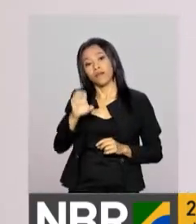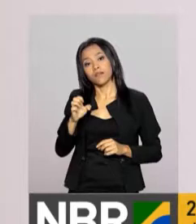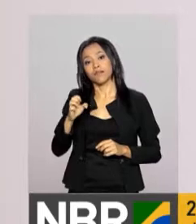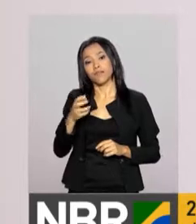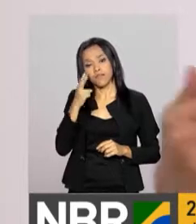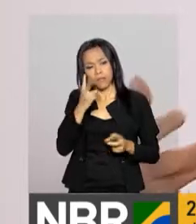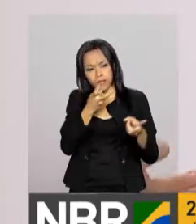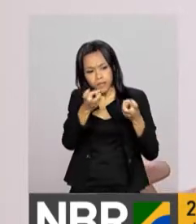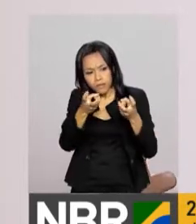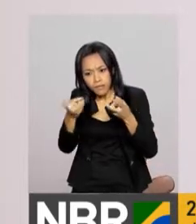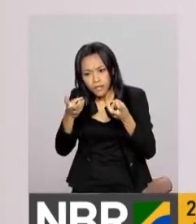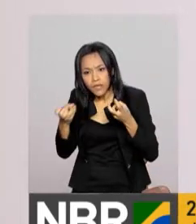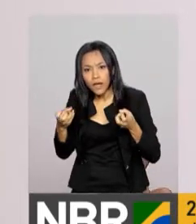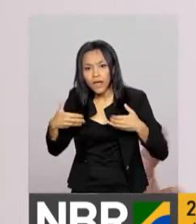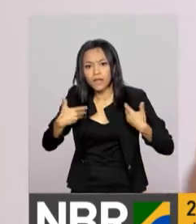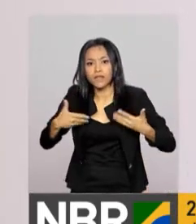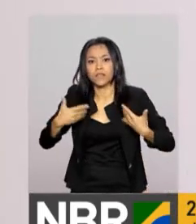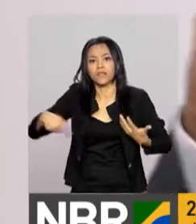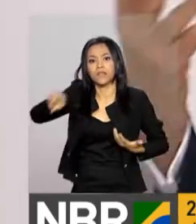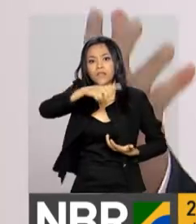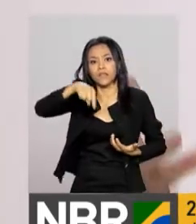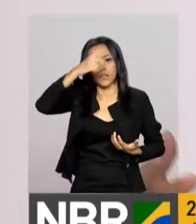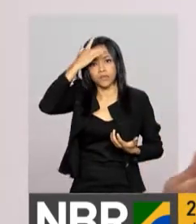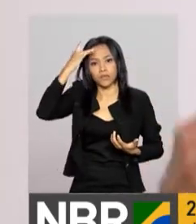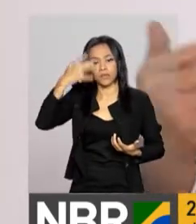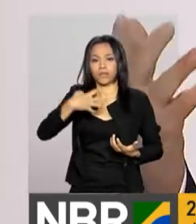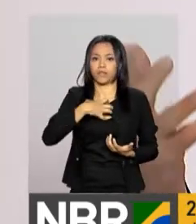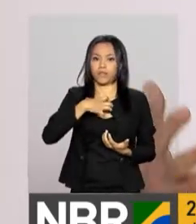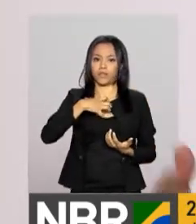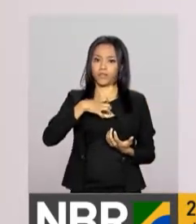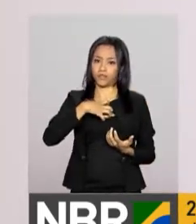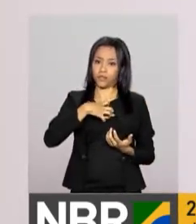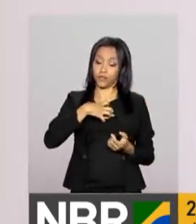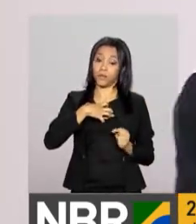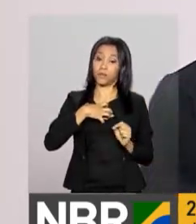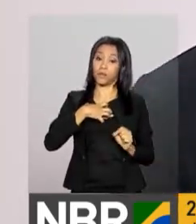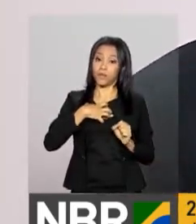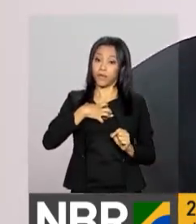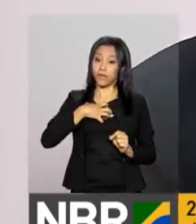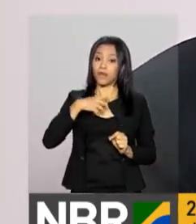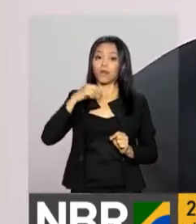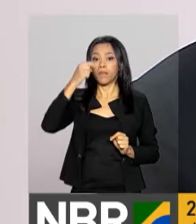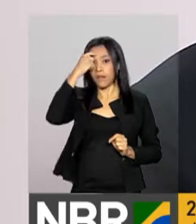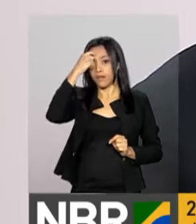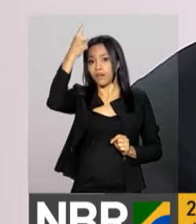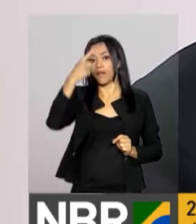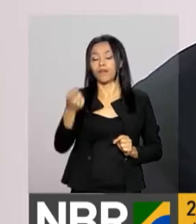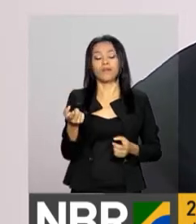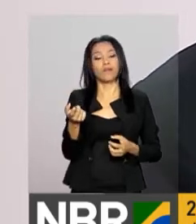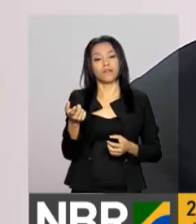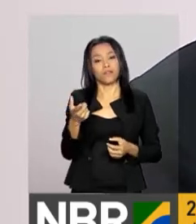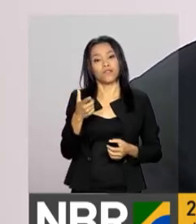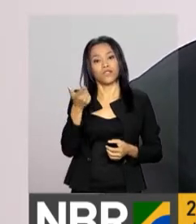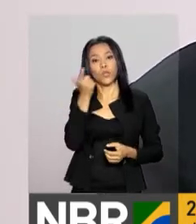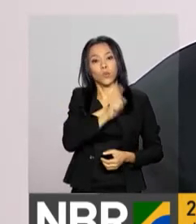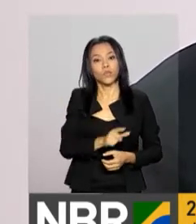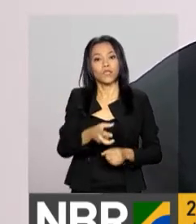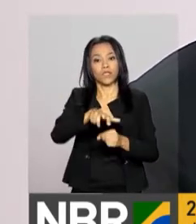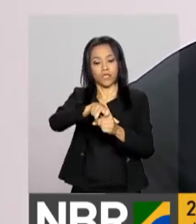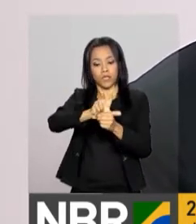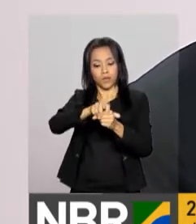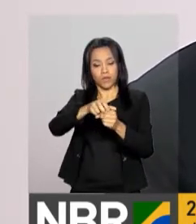verificar uma alegria das pessoas que sentiu-se prestigiados pela ideia do saneamento ter atingido basicamente